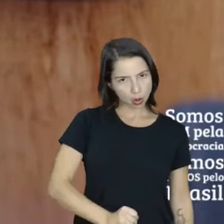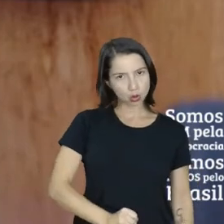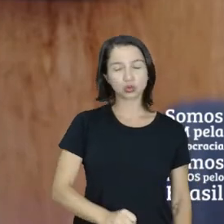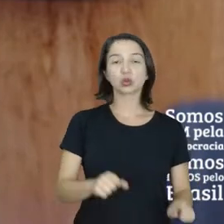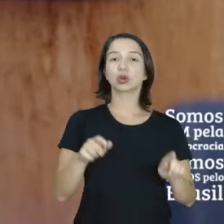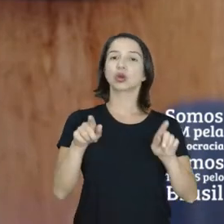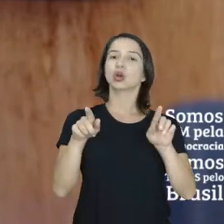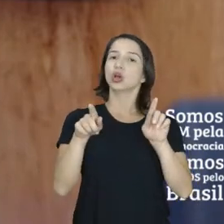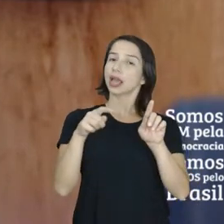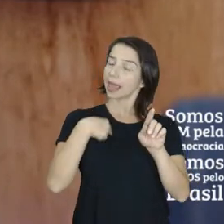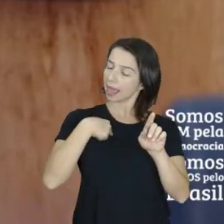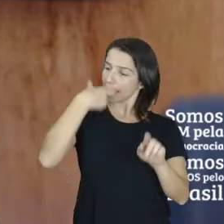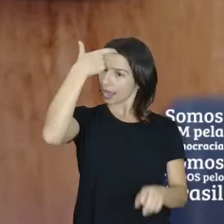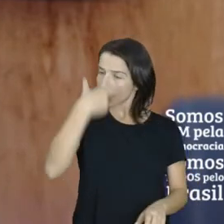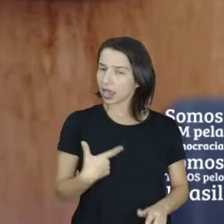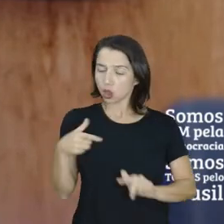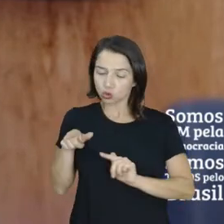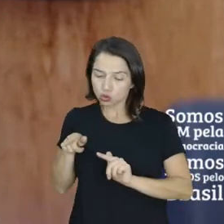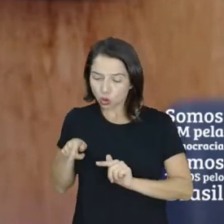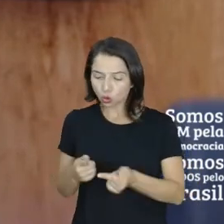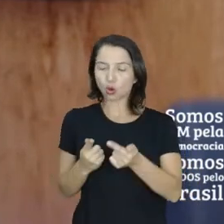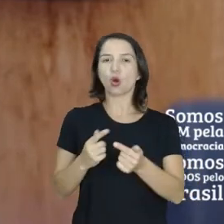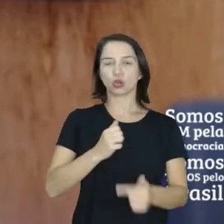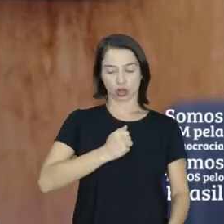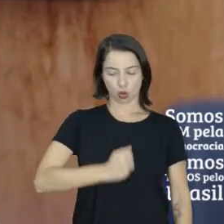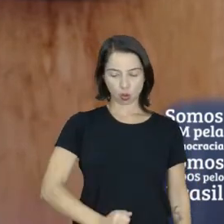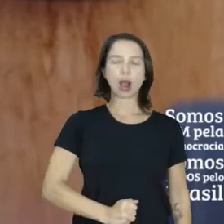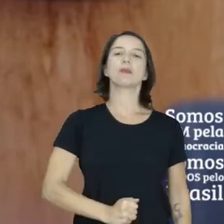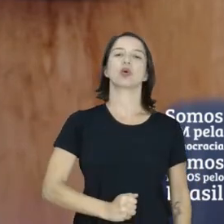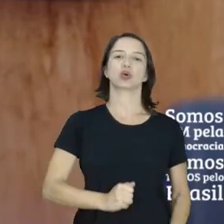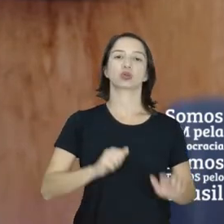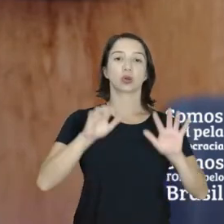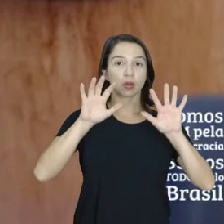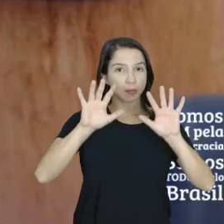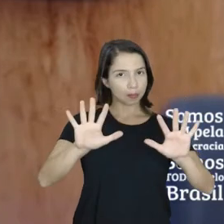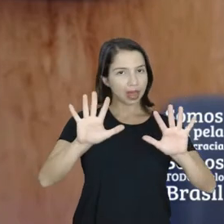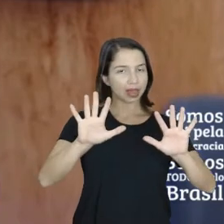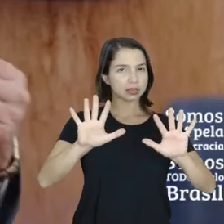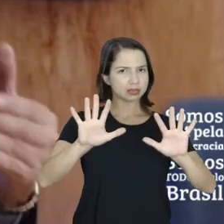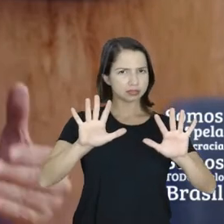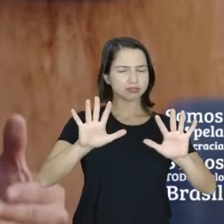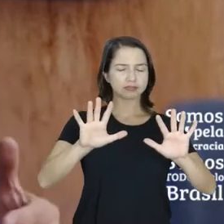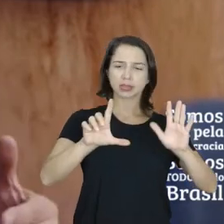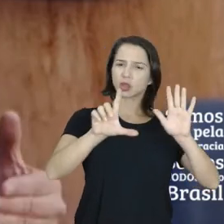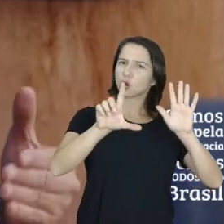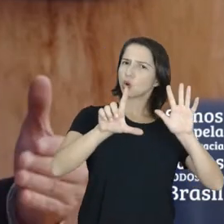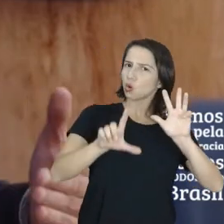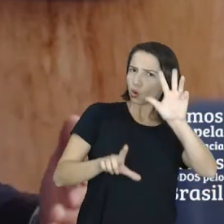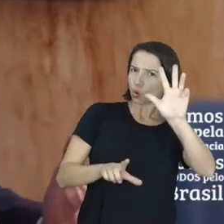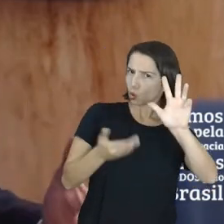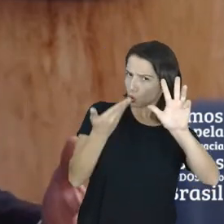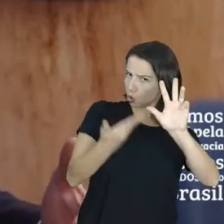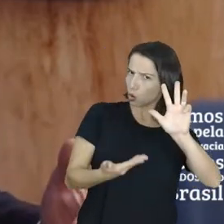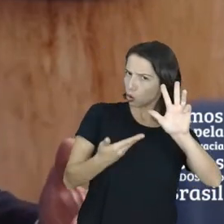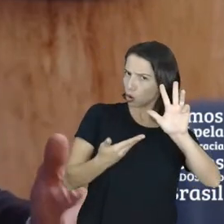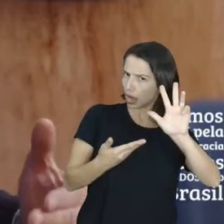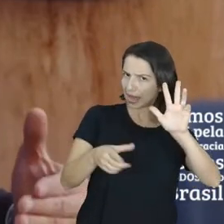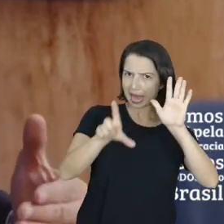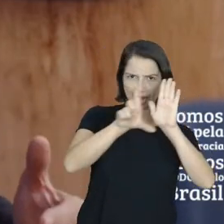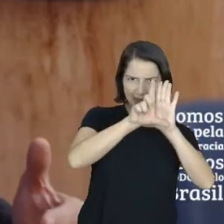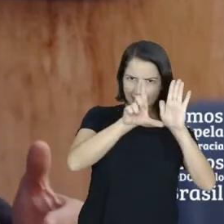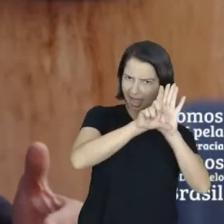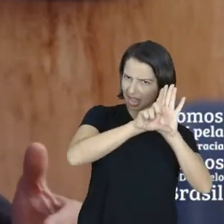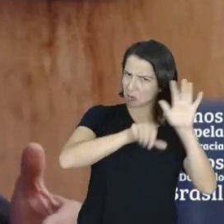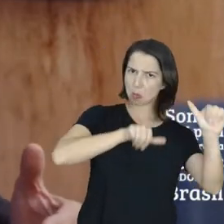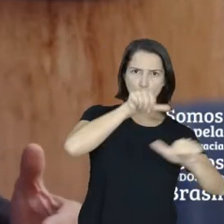você fazer são políticas públicas de saúde. Então é preciso os jovens